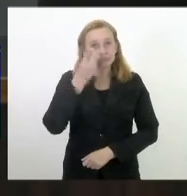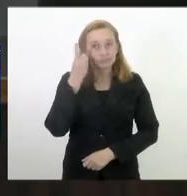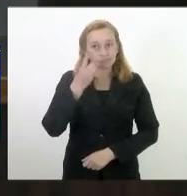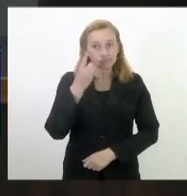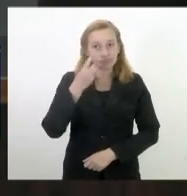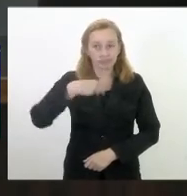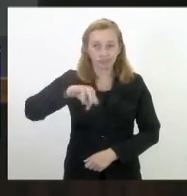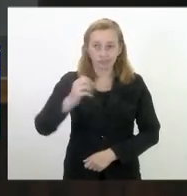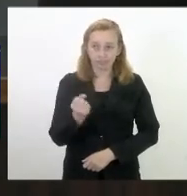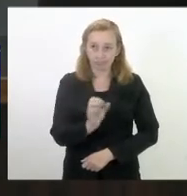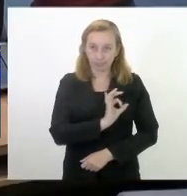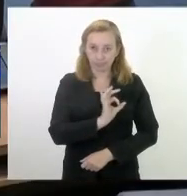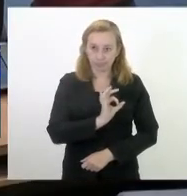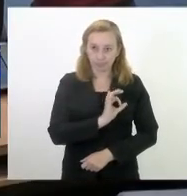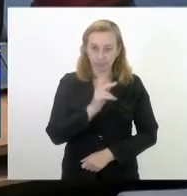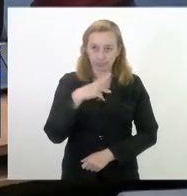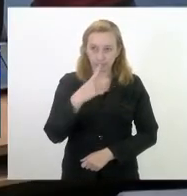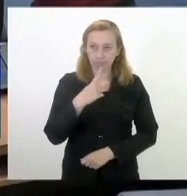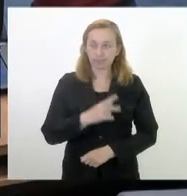palavras.